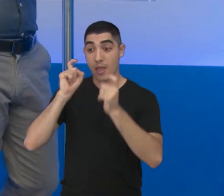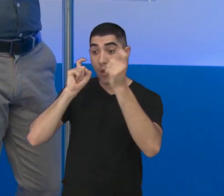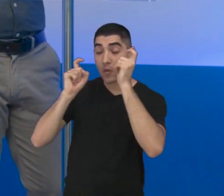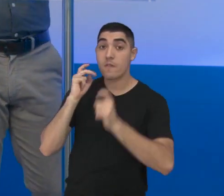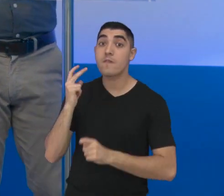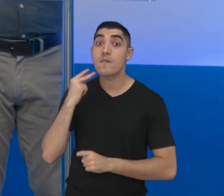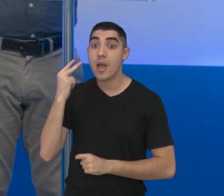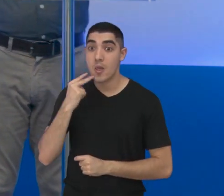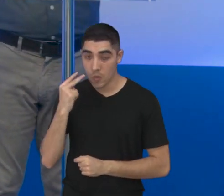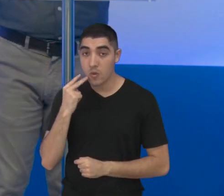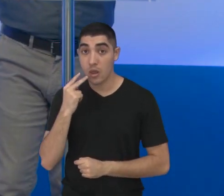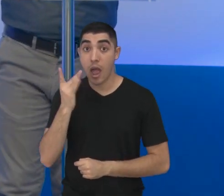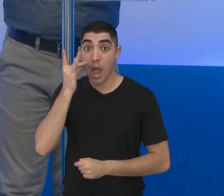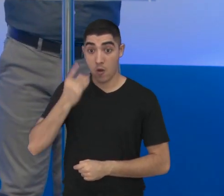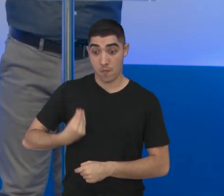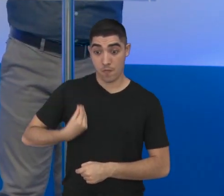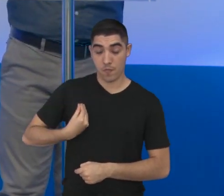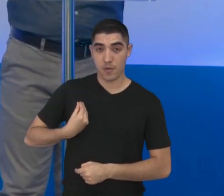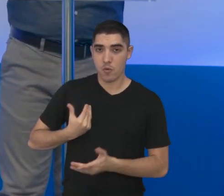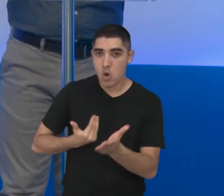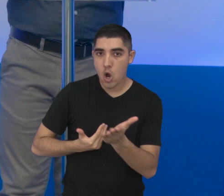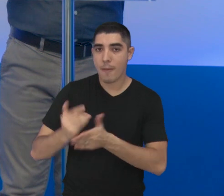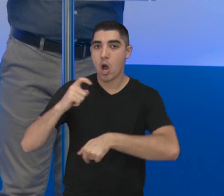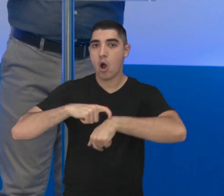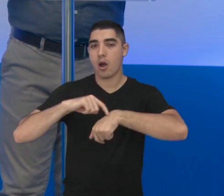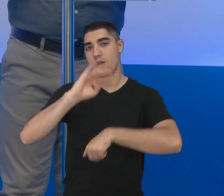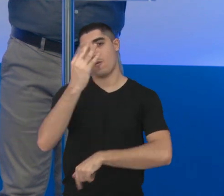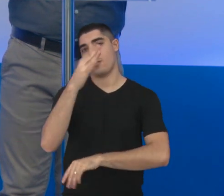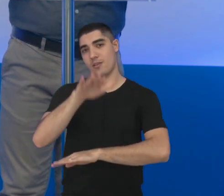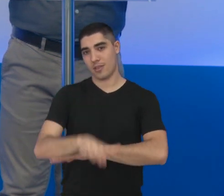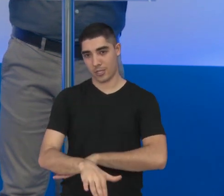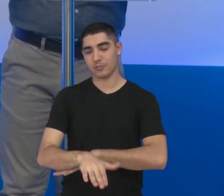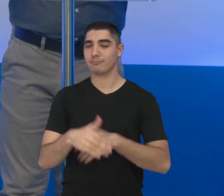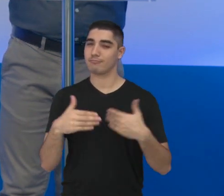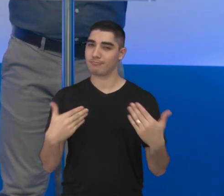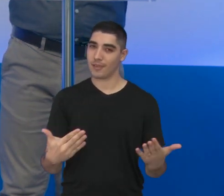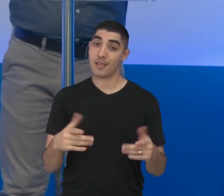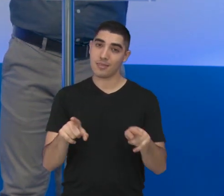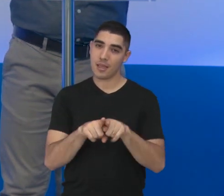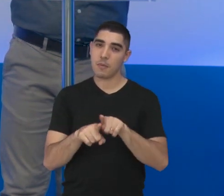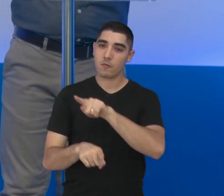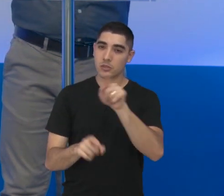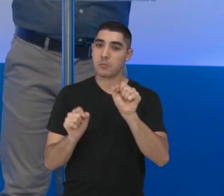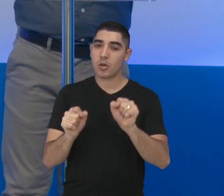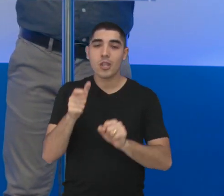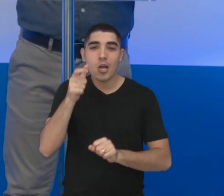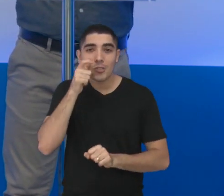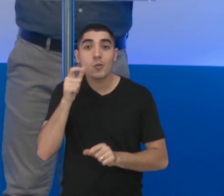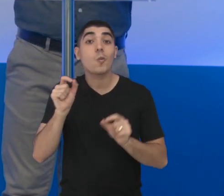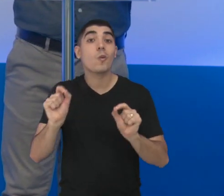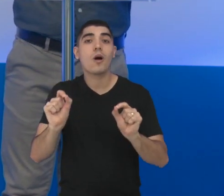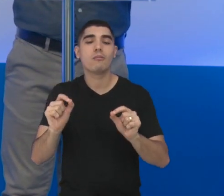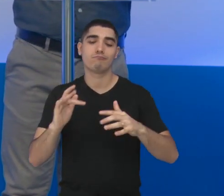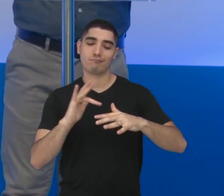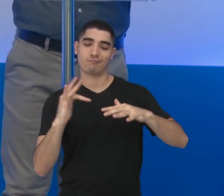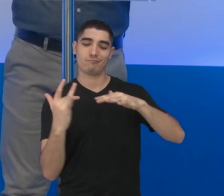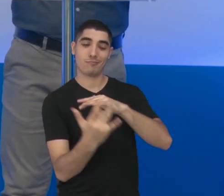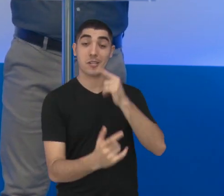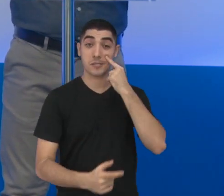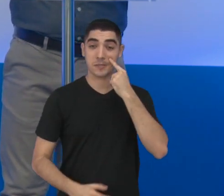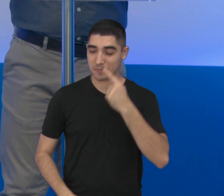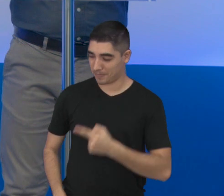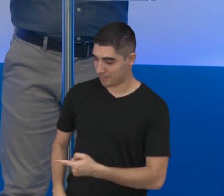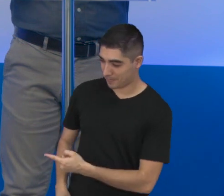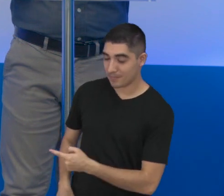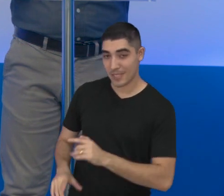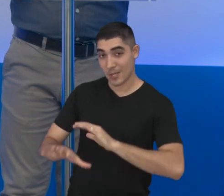sessão de câmara, hein? Transmissão ao vivo a partir das 4 horas da tarde. E transmissão que você também acompanha nas nossas redes sociais,